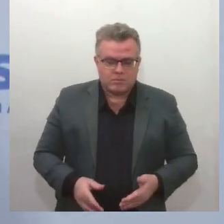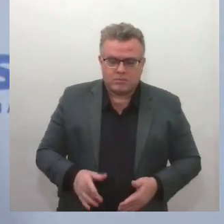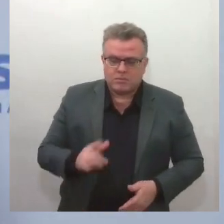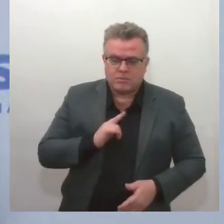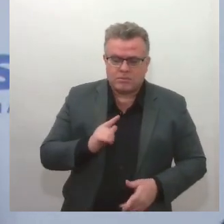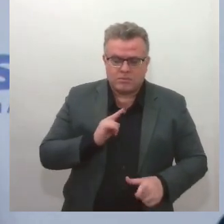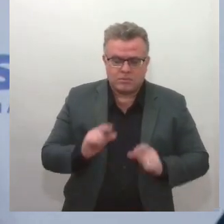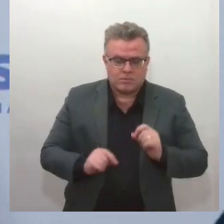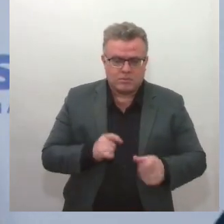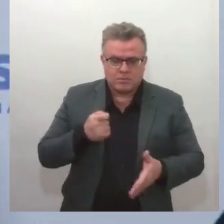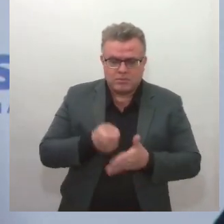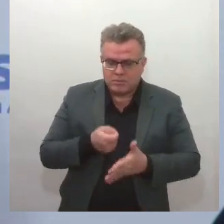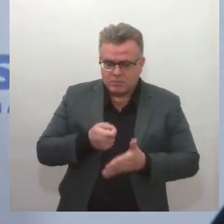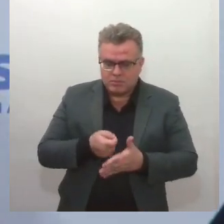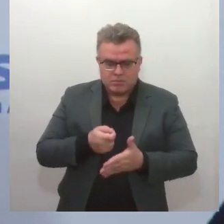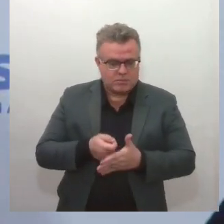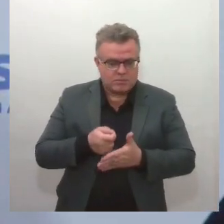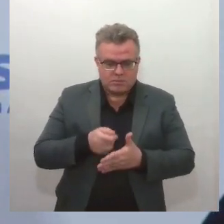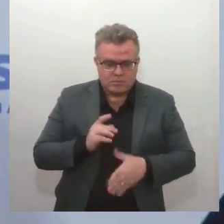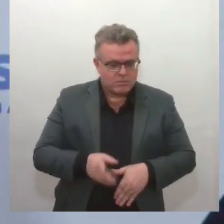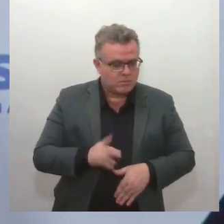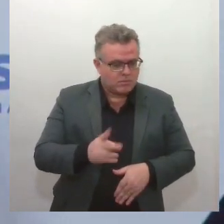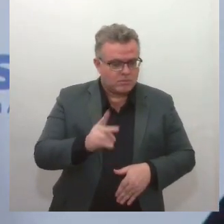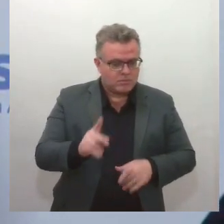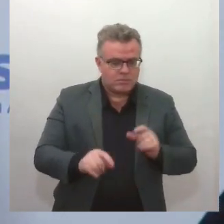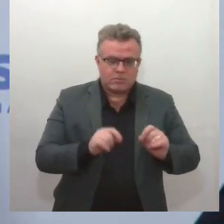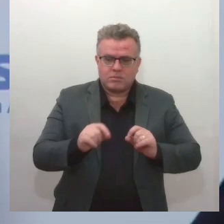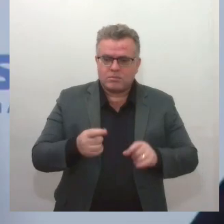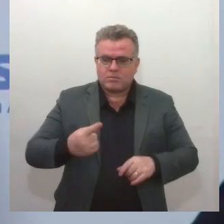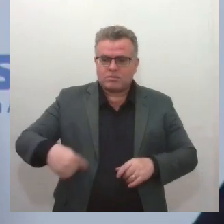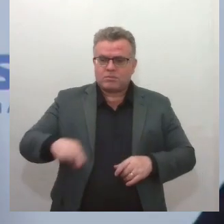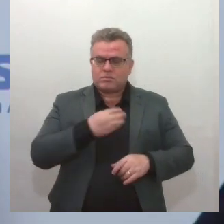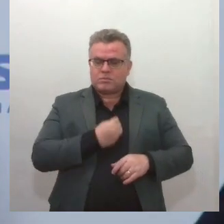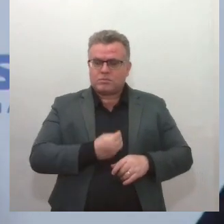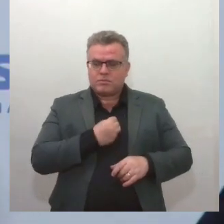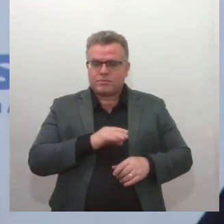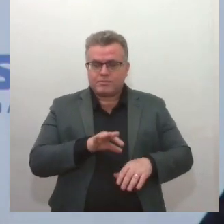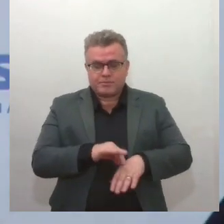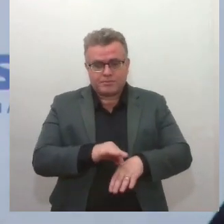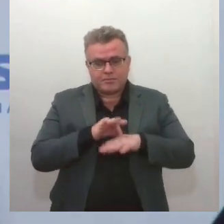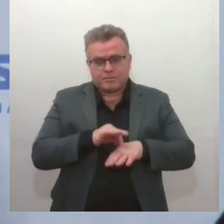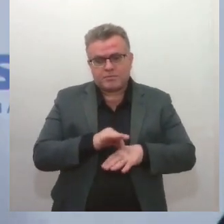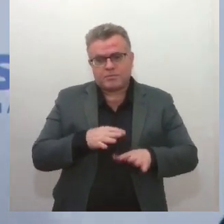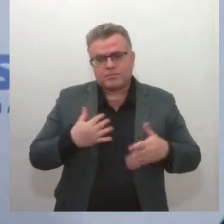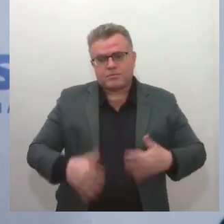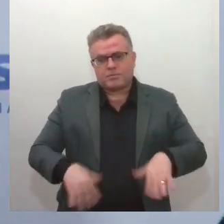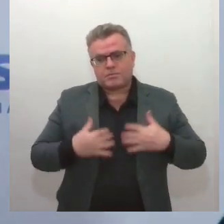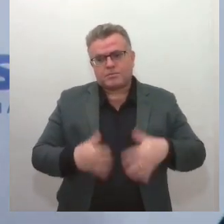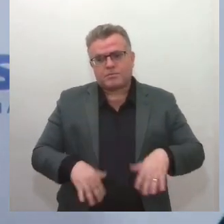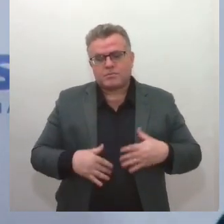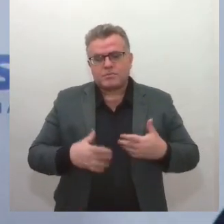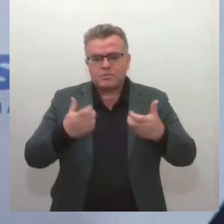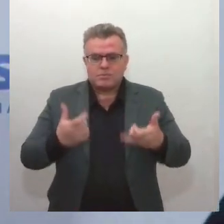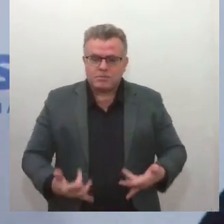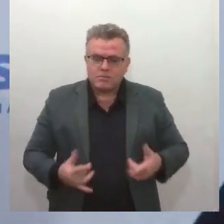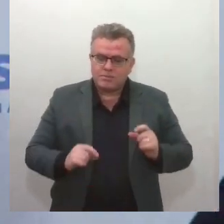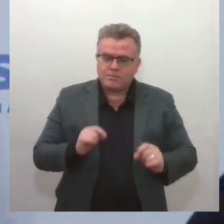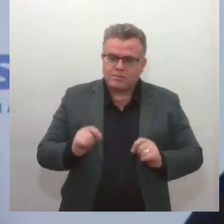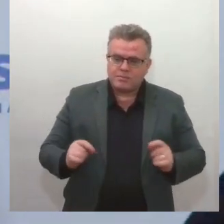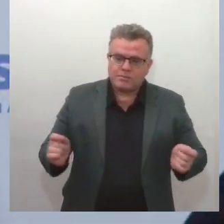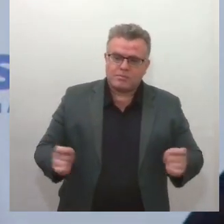nessa estigmatização de nossos corpos. Então, a medicina com a despatologização contribuiu para que a